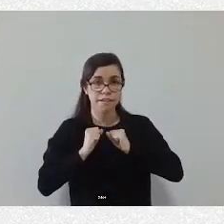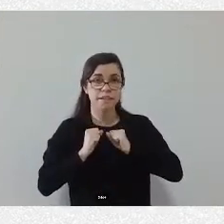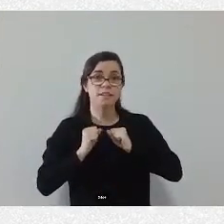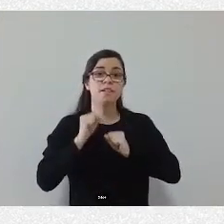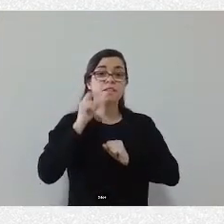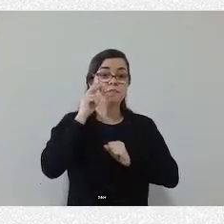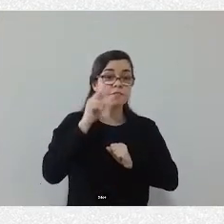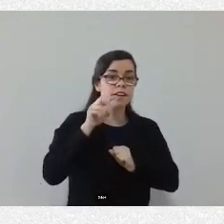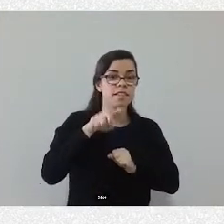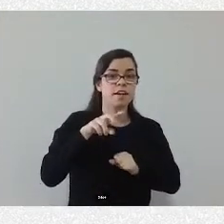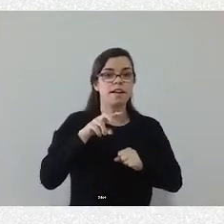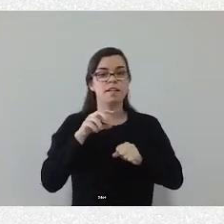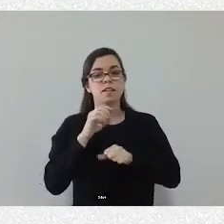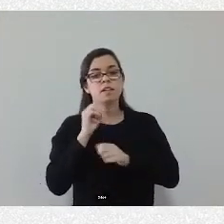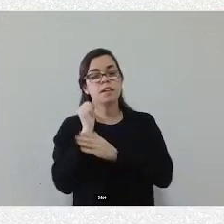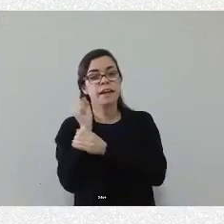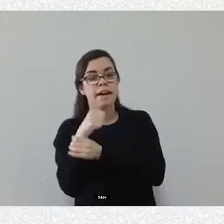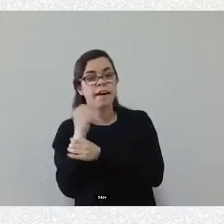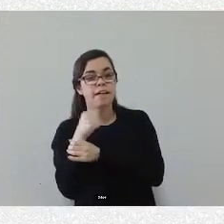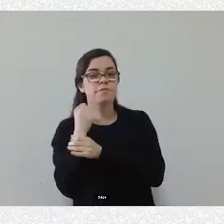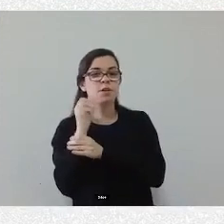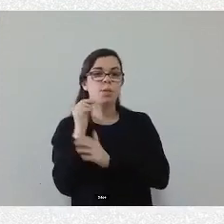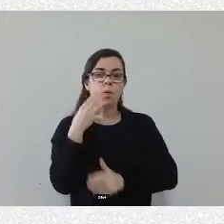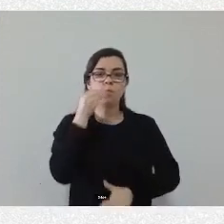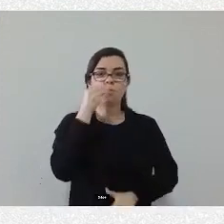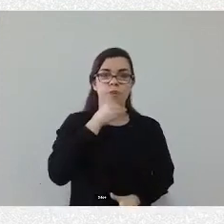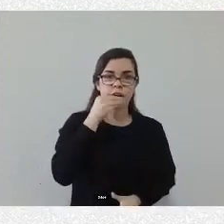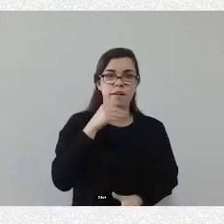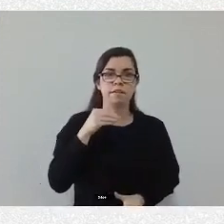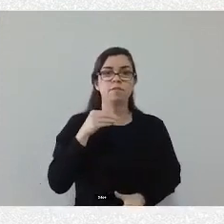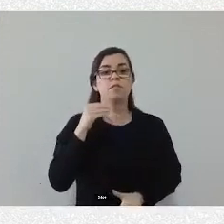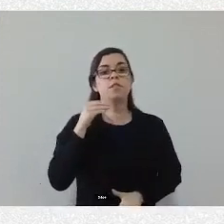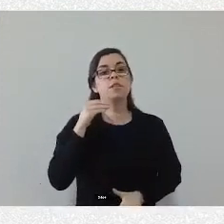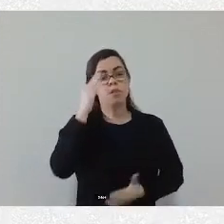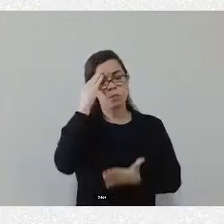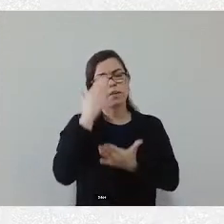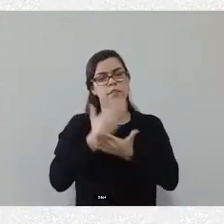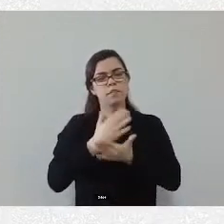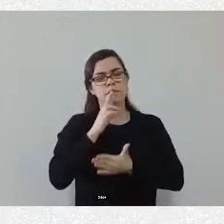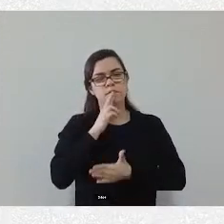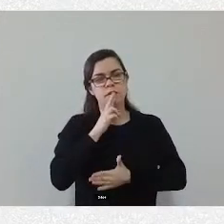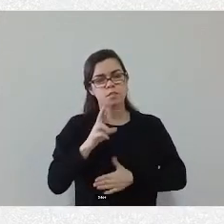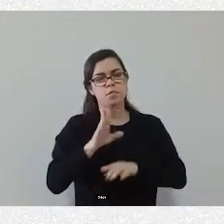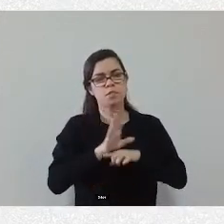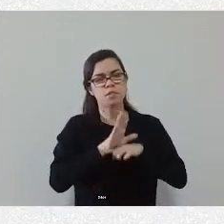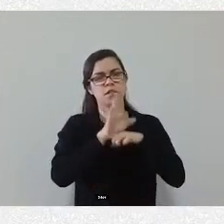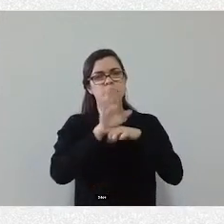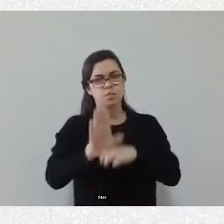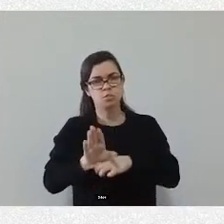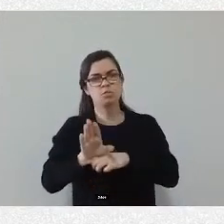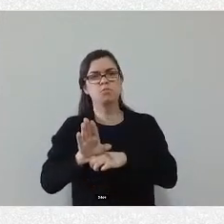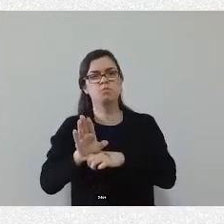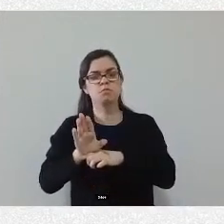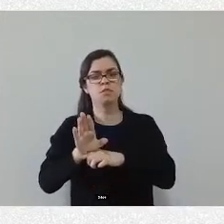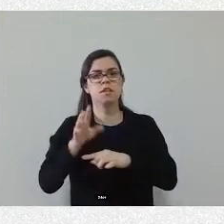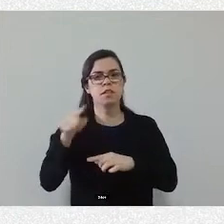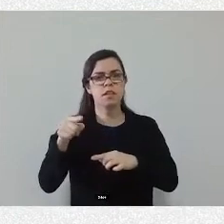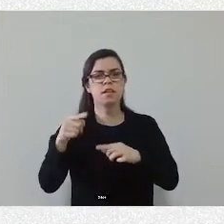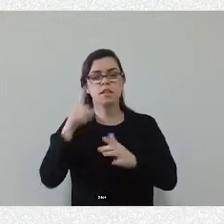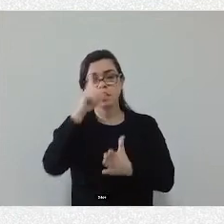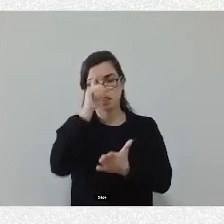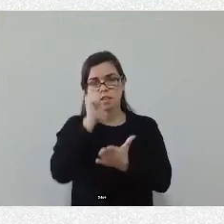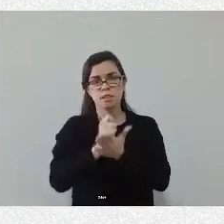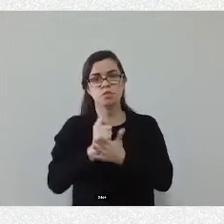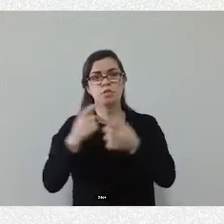E eu acredito que os resultados, eles serão úteis aí para embasar políticas públicas aí de saúde, né? O Ministério da Saúde